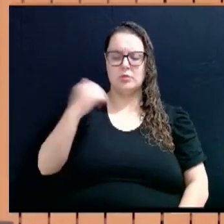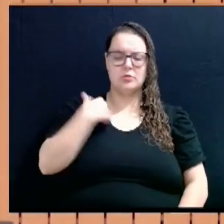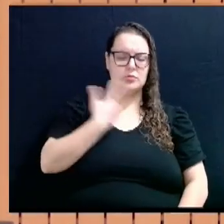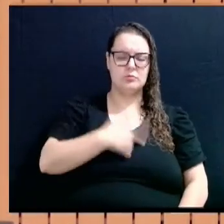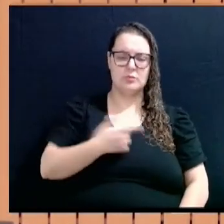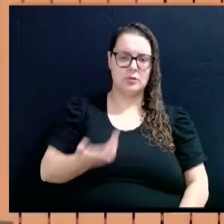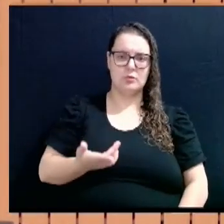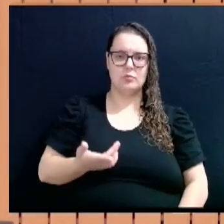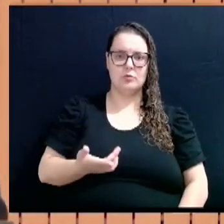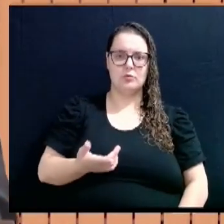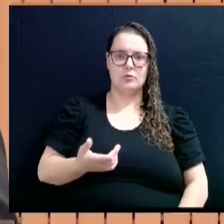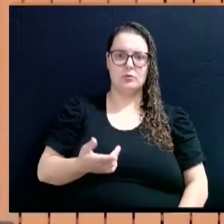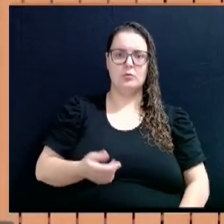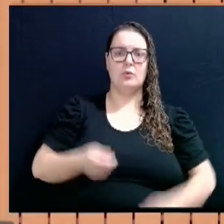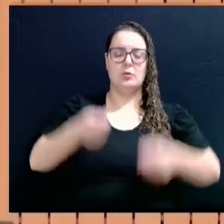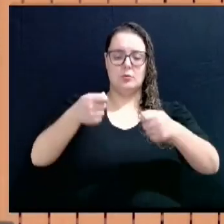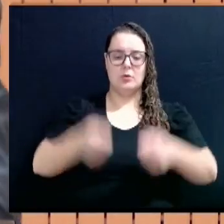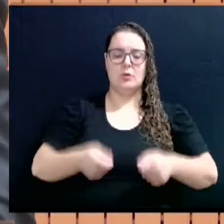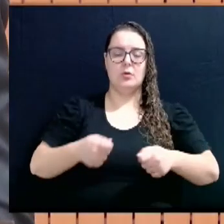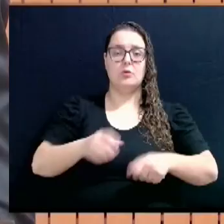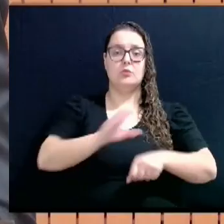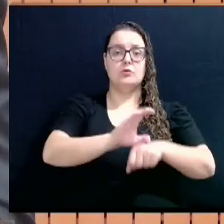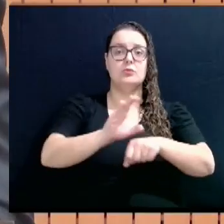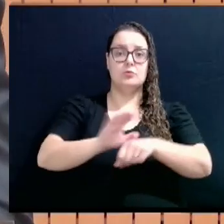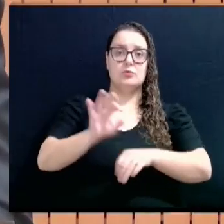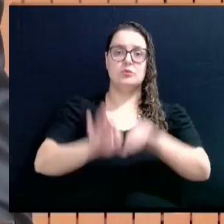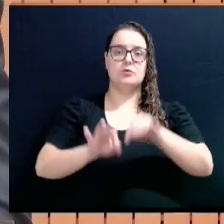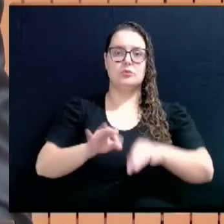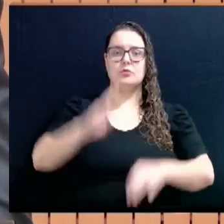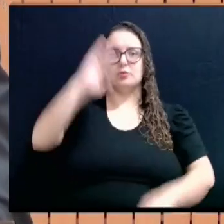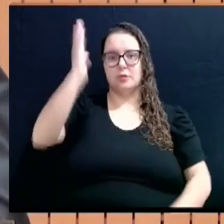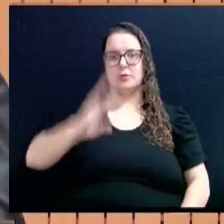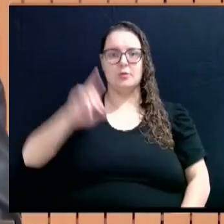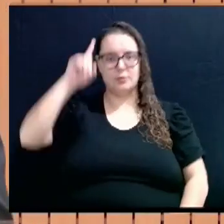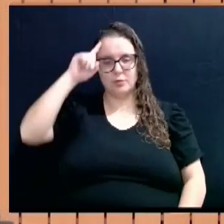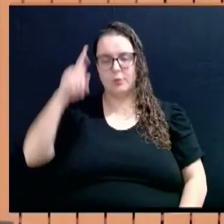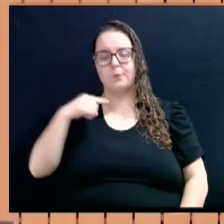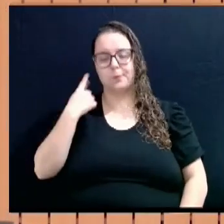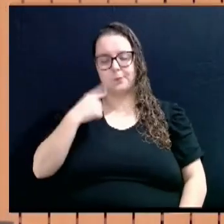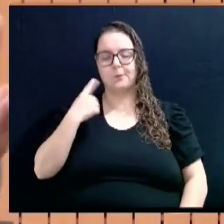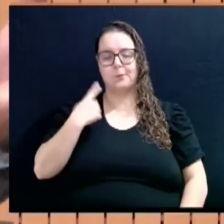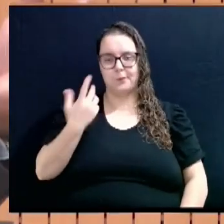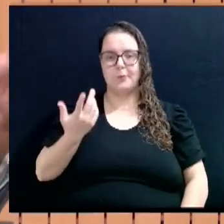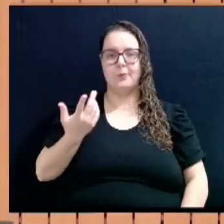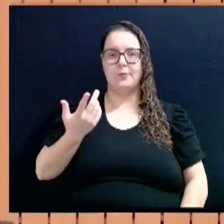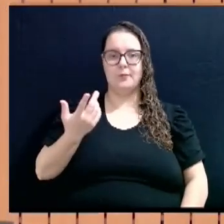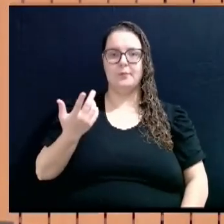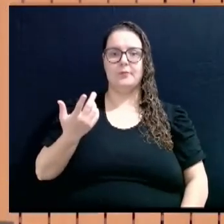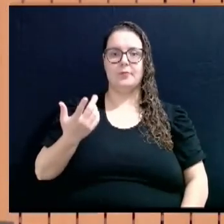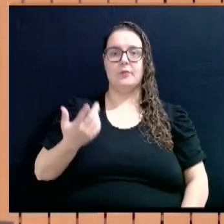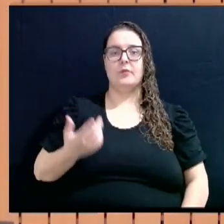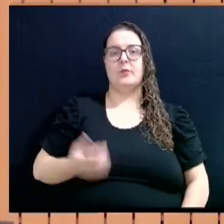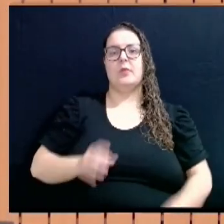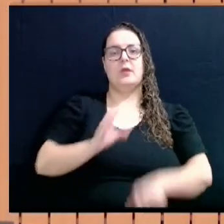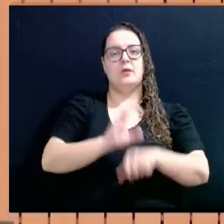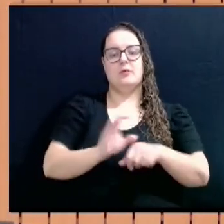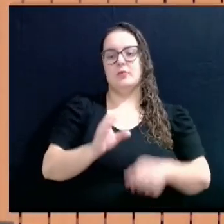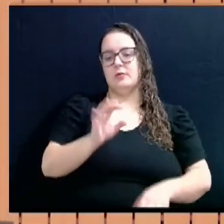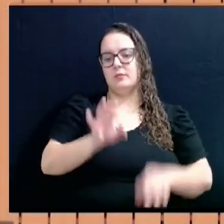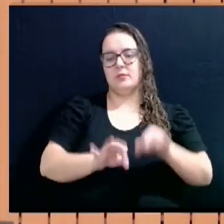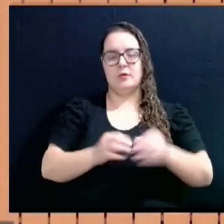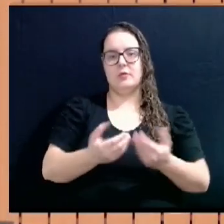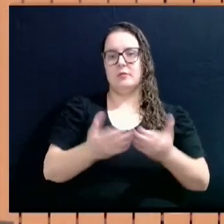cursos jurídicos no Brasil e o Dia do Advogado. E quanto à instalação dos cursos jurídicos, evidentemente que nos